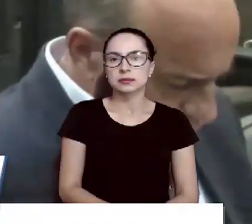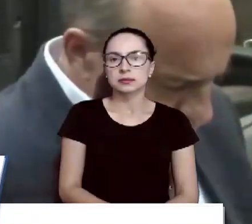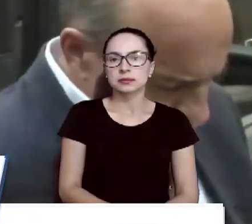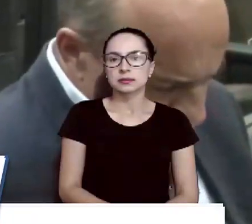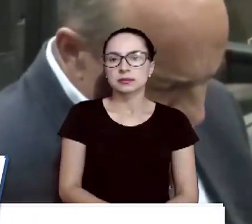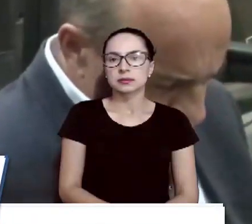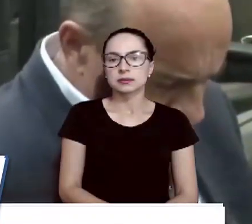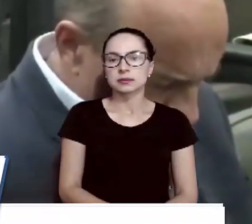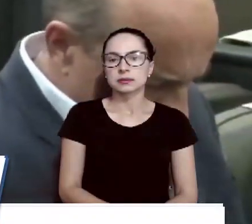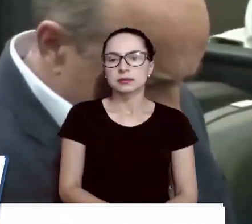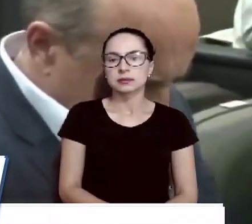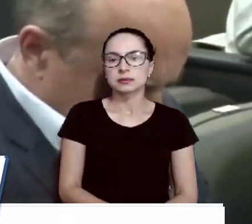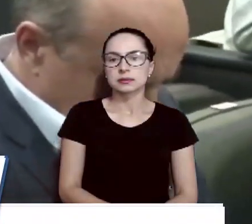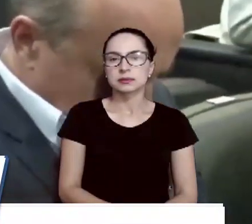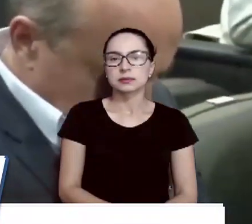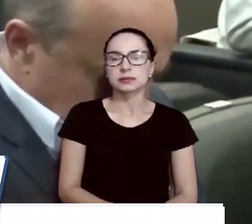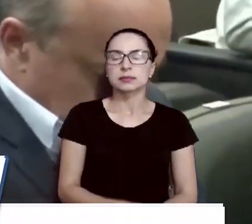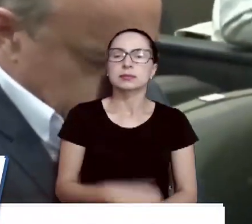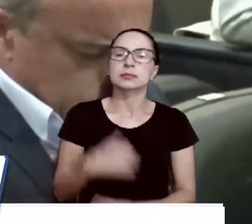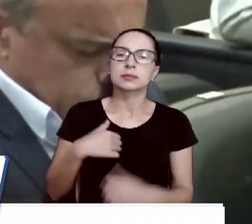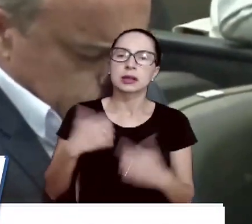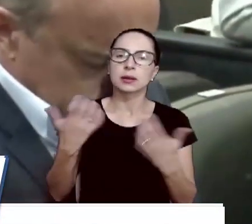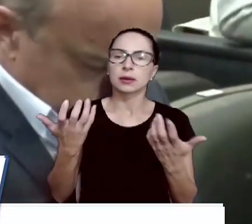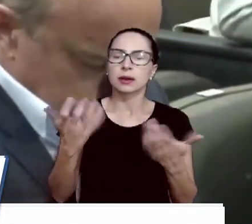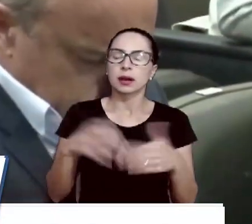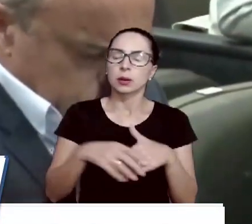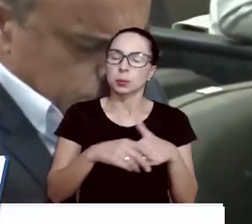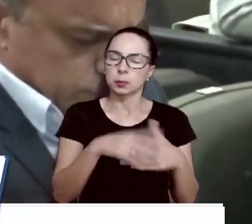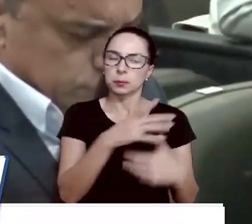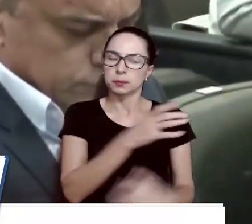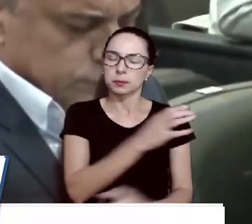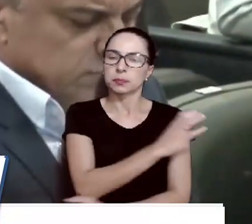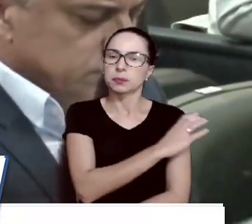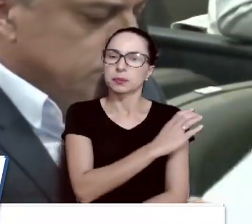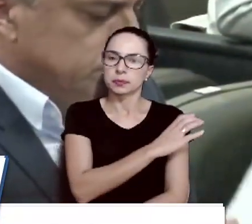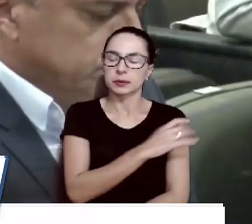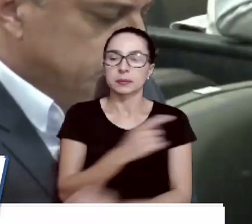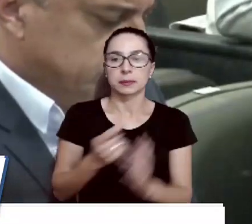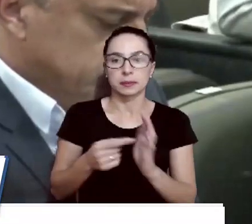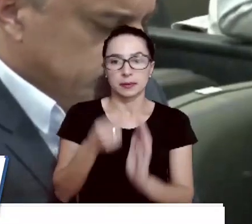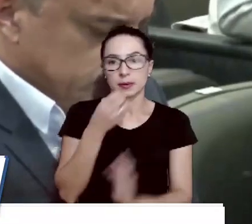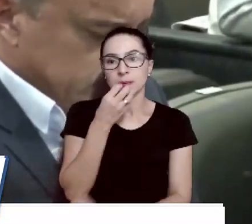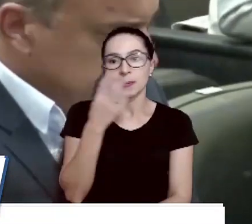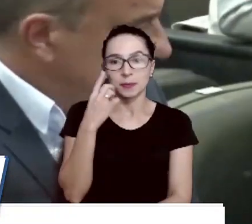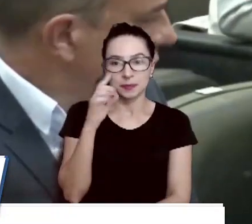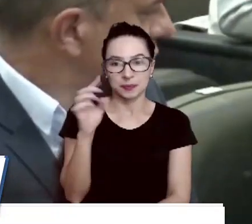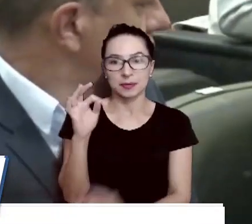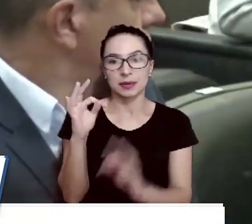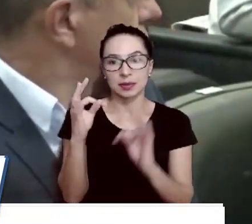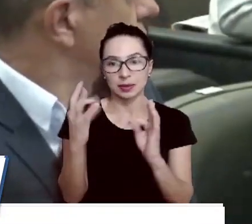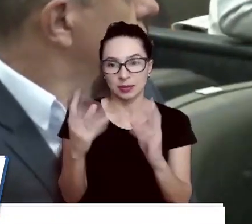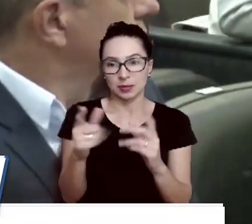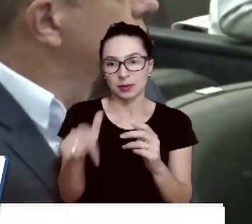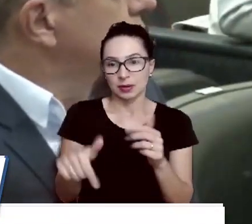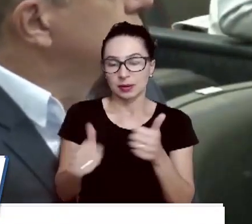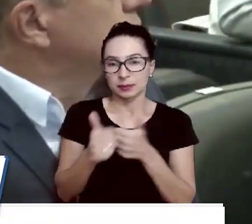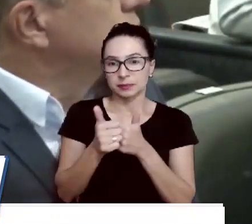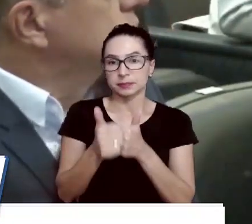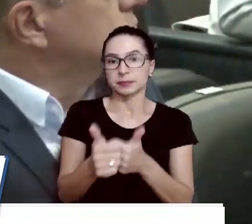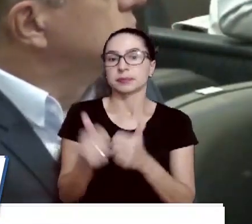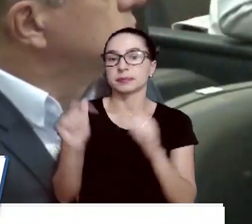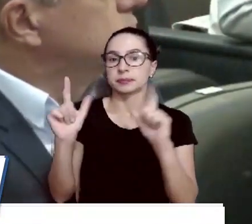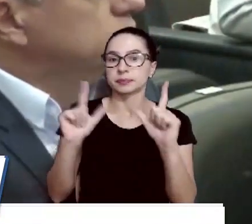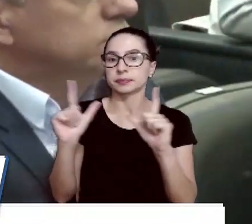Quero cumprimentar o Claudinei, primeiro dar bom dia a todos e a todas, e a quem nos acompanha aí pela televisão, pela